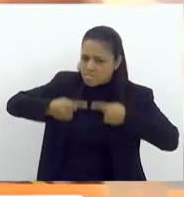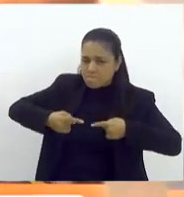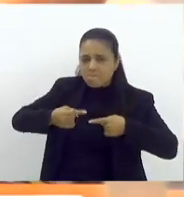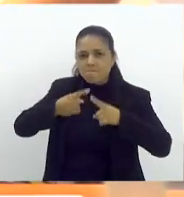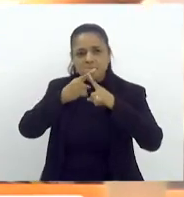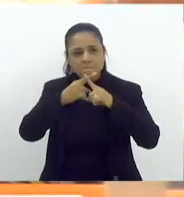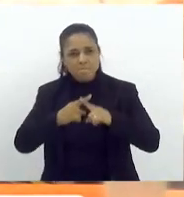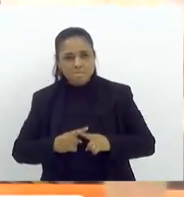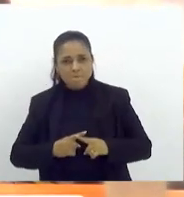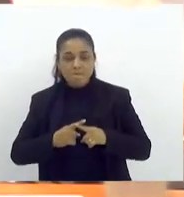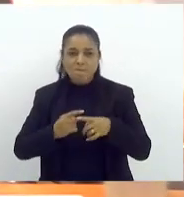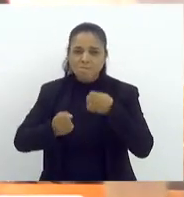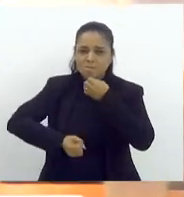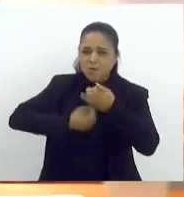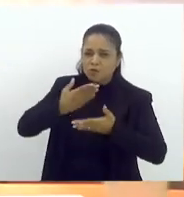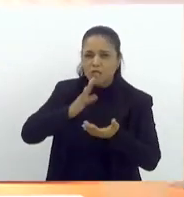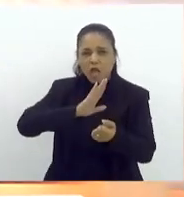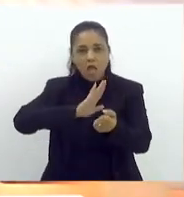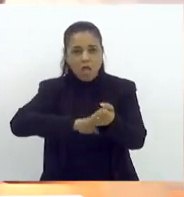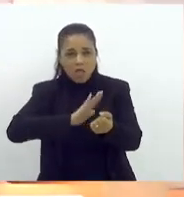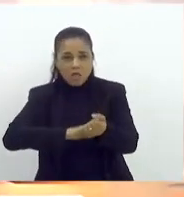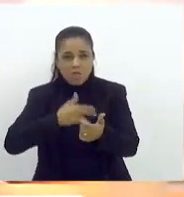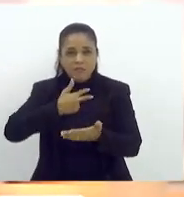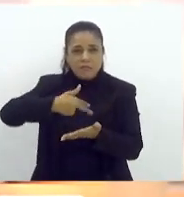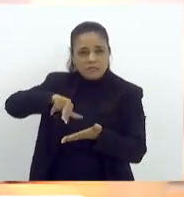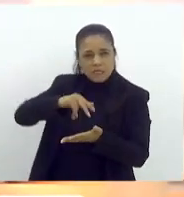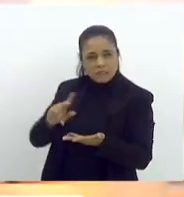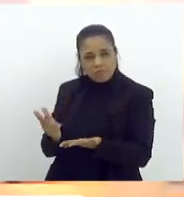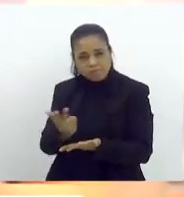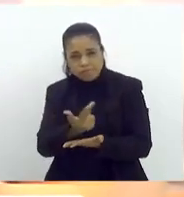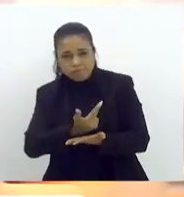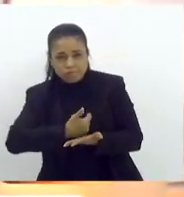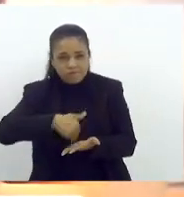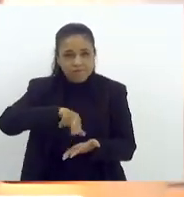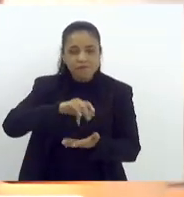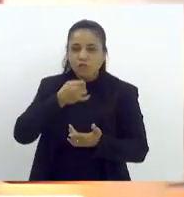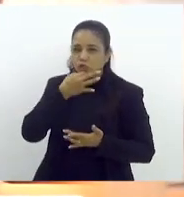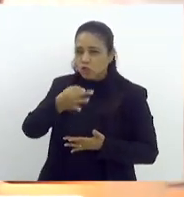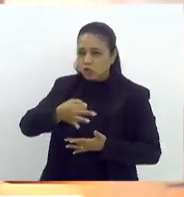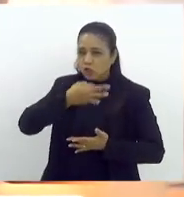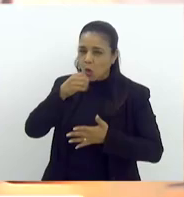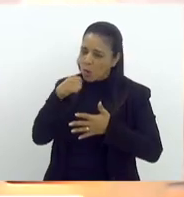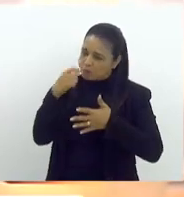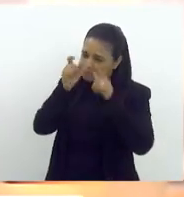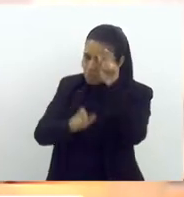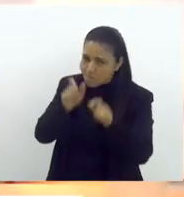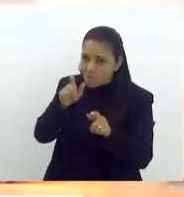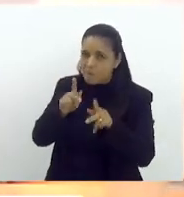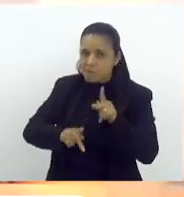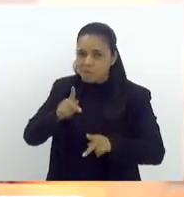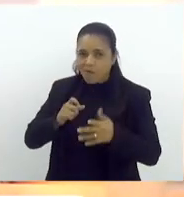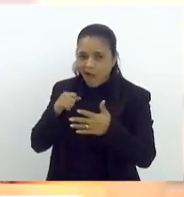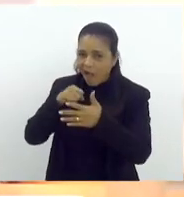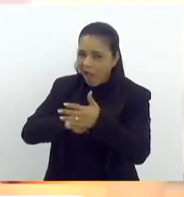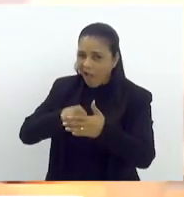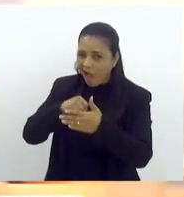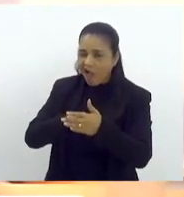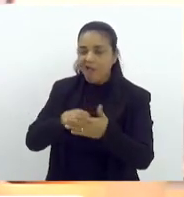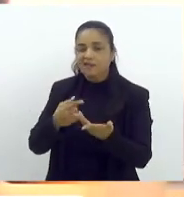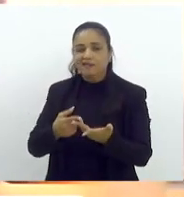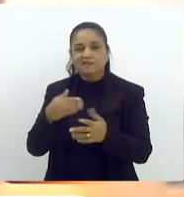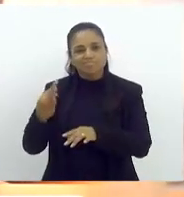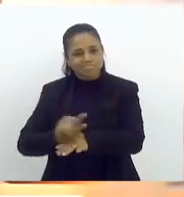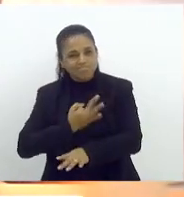muitas poesias de muita rima de muita dança de muito som e de muita gente resistente então lei